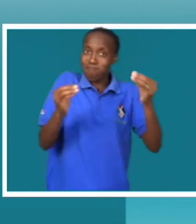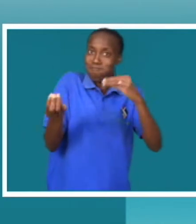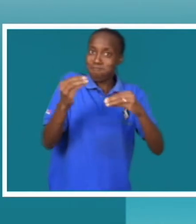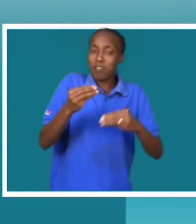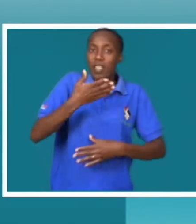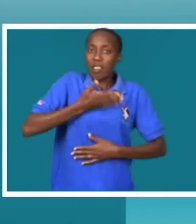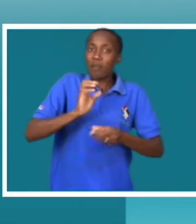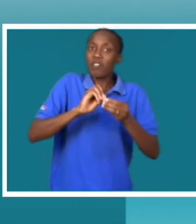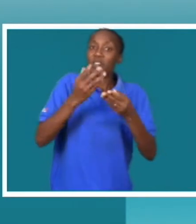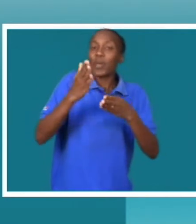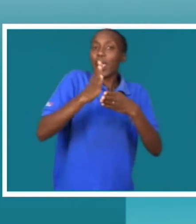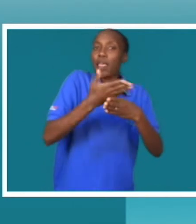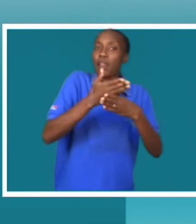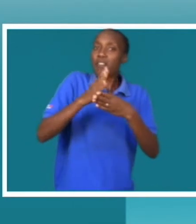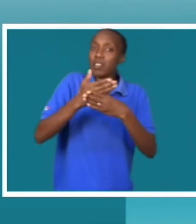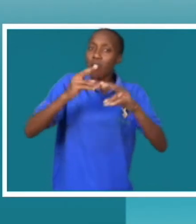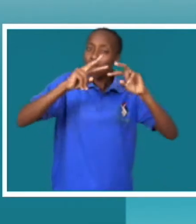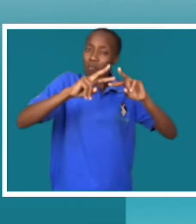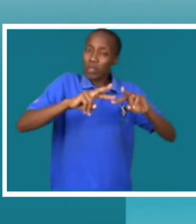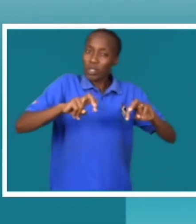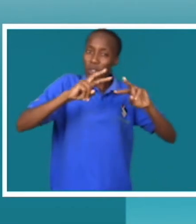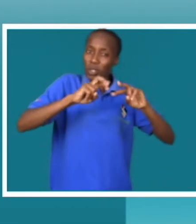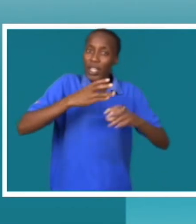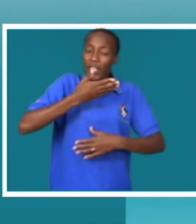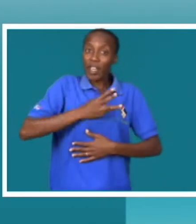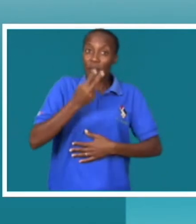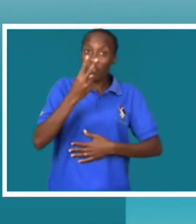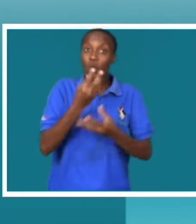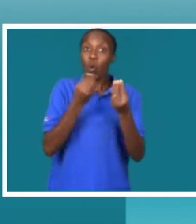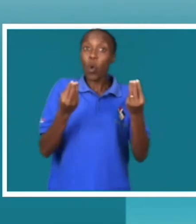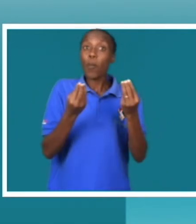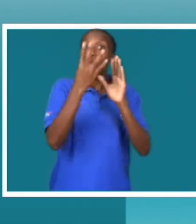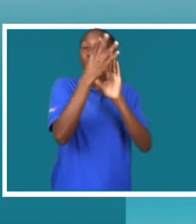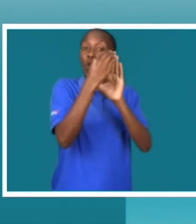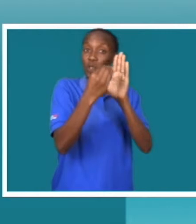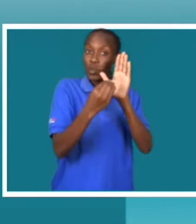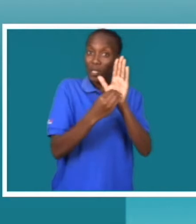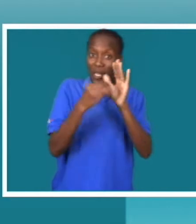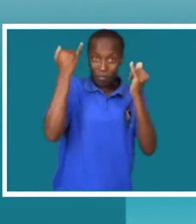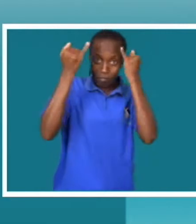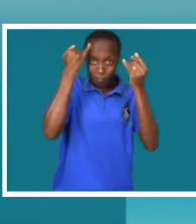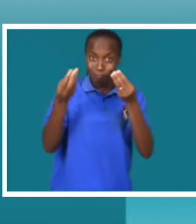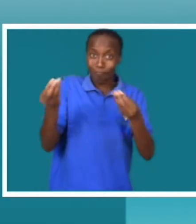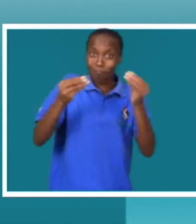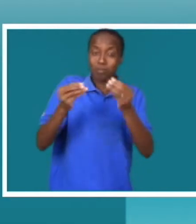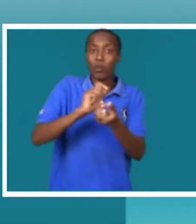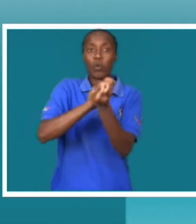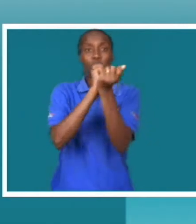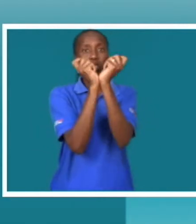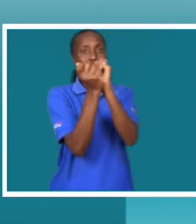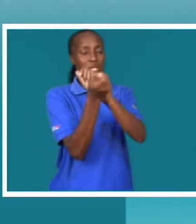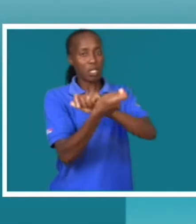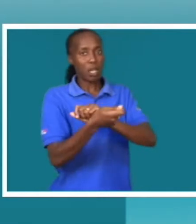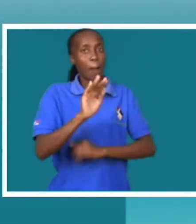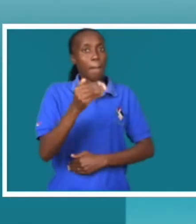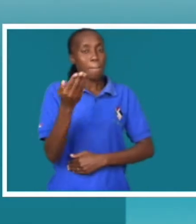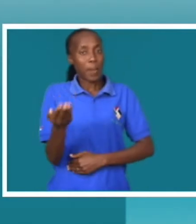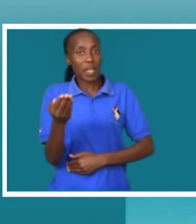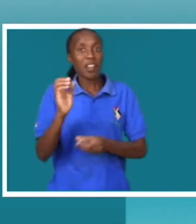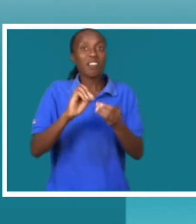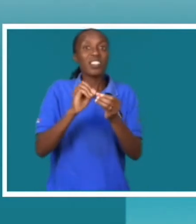revisão do estudo e vermos como é que os inputs podem ser transformados em conteúdo para o estudo.